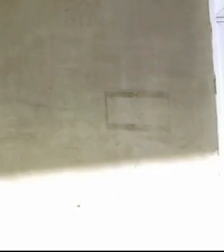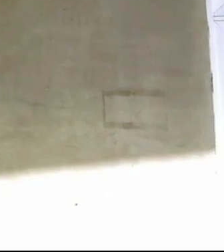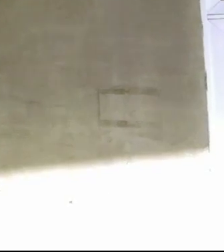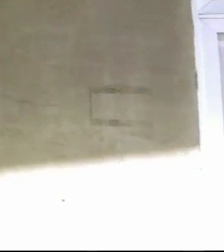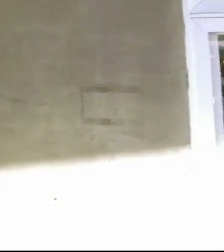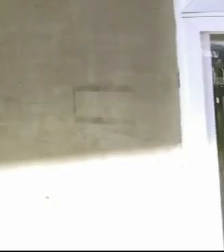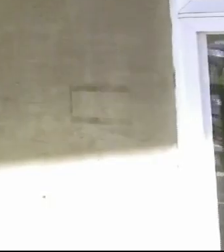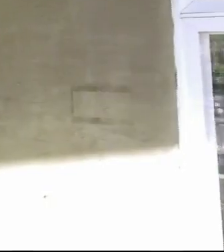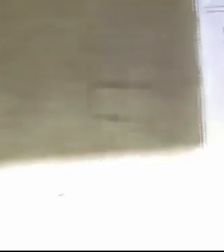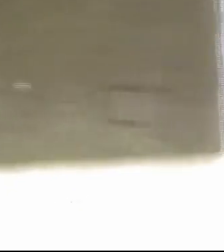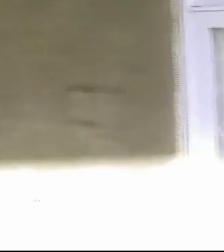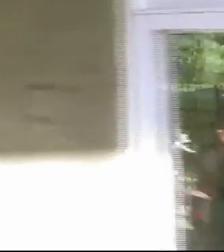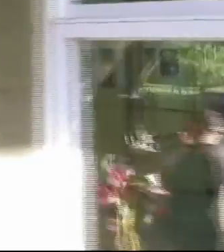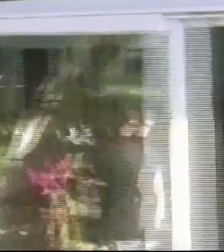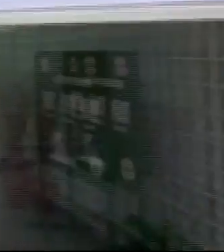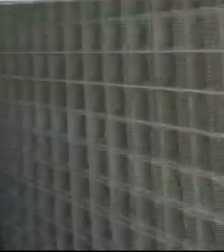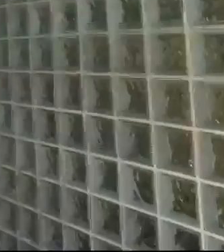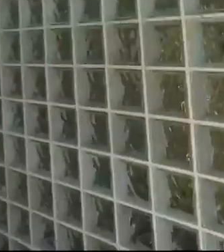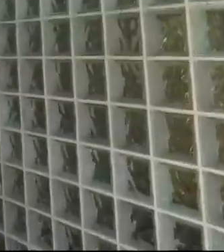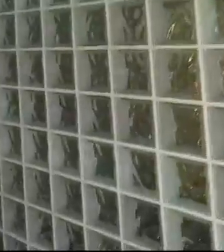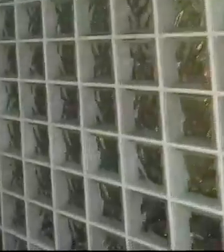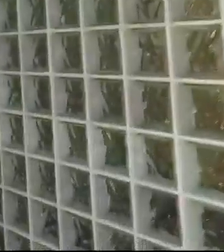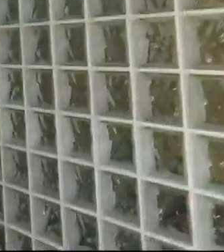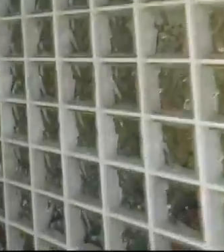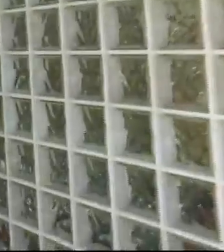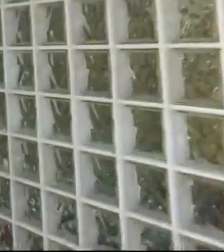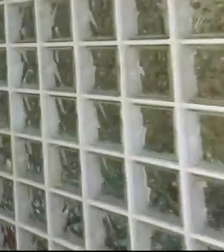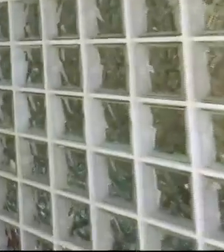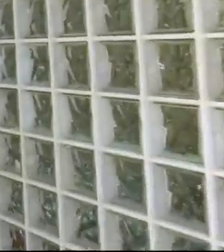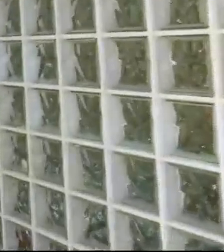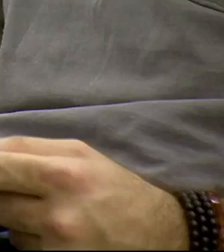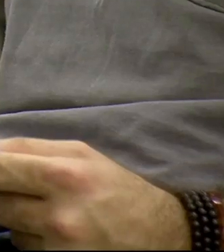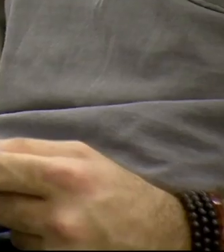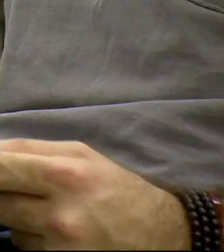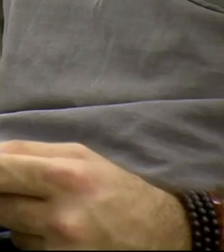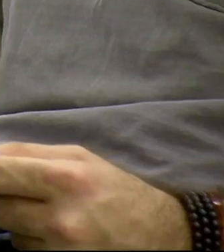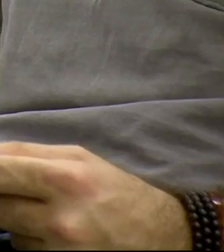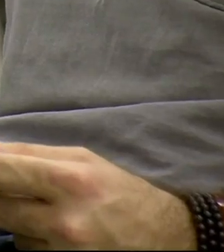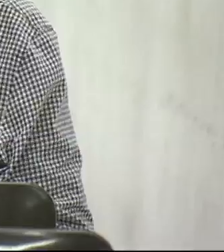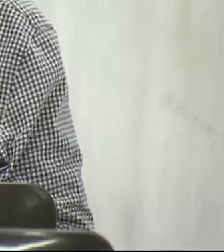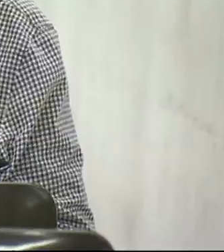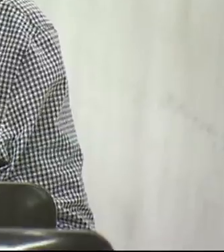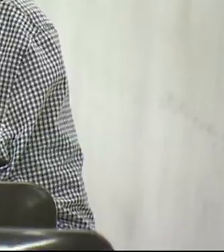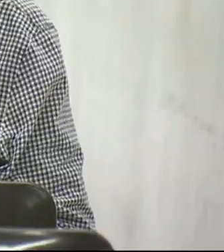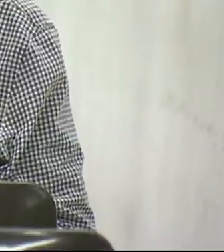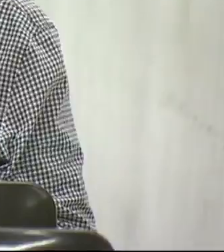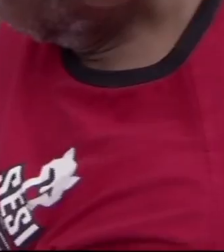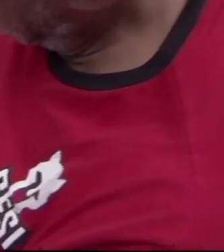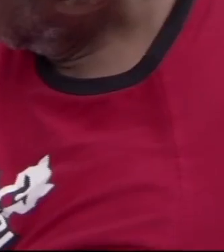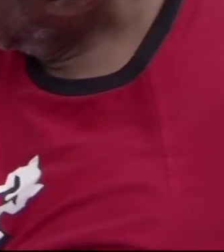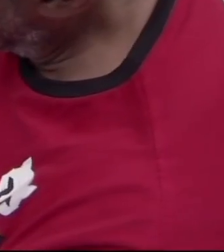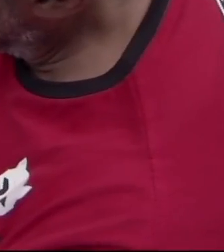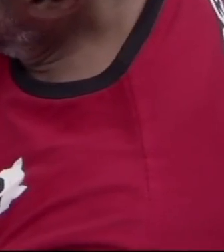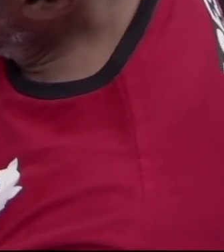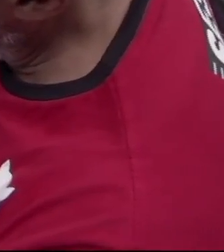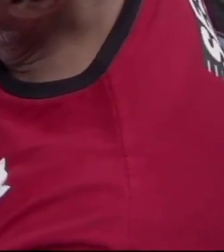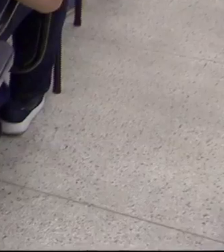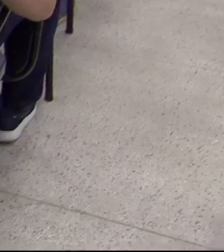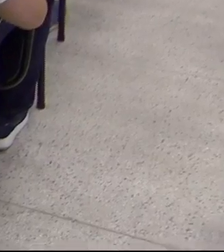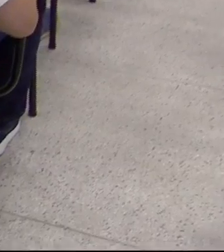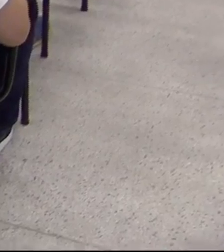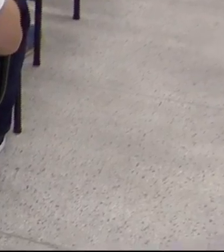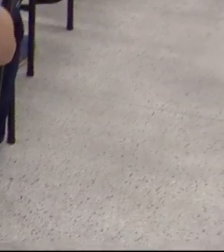dos números a cada vestibulares à procura de estudantes pela universidade aumenta um reconhecimento da qualidade em educação a